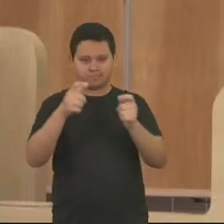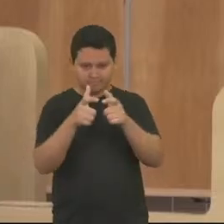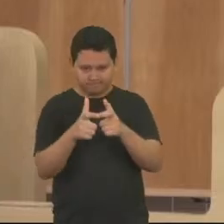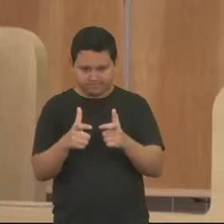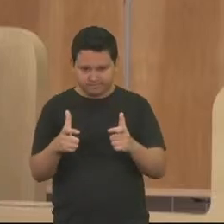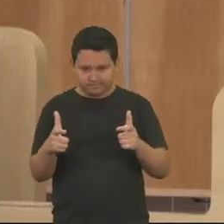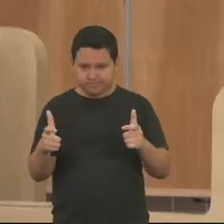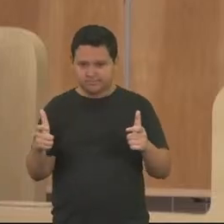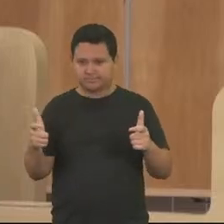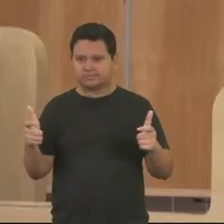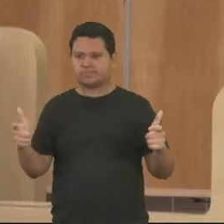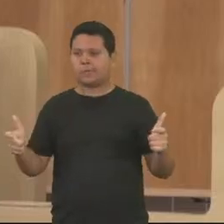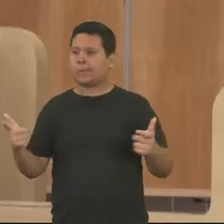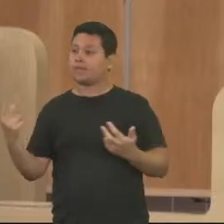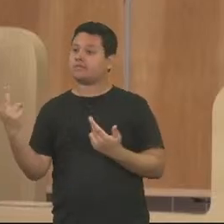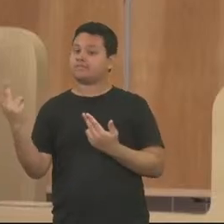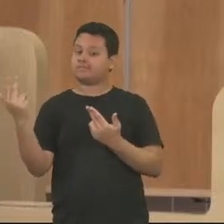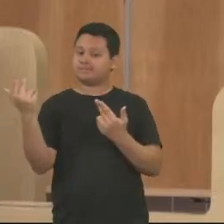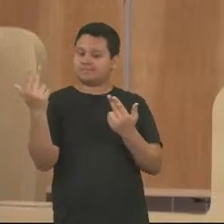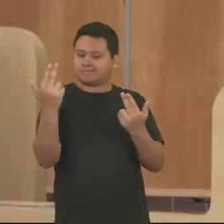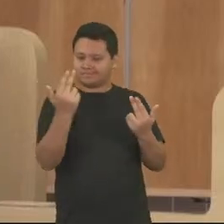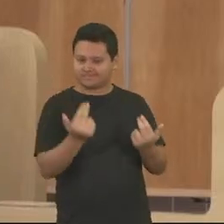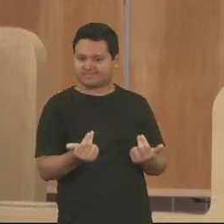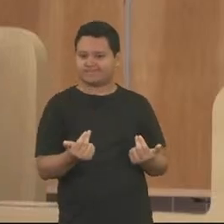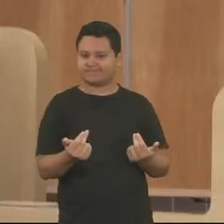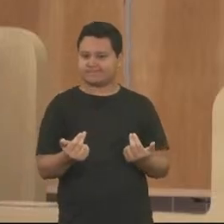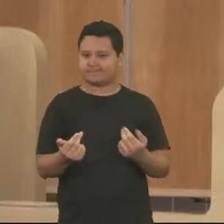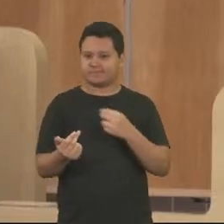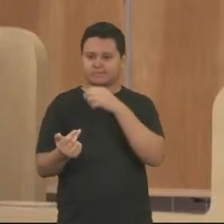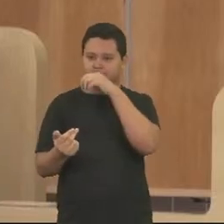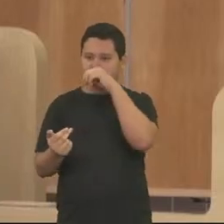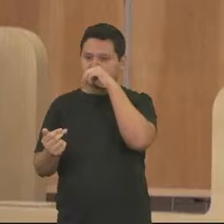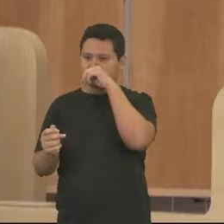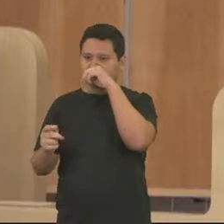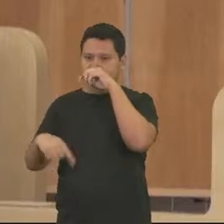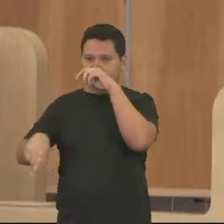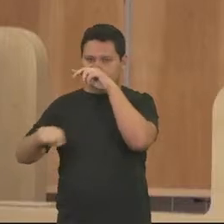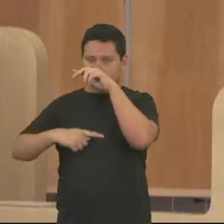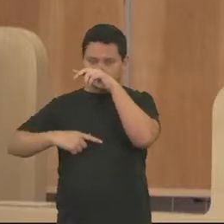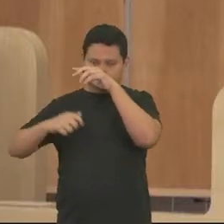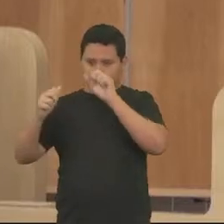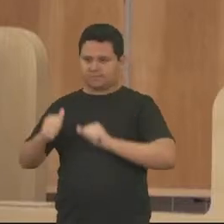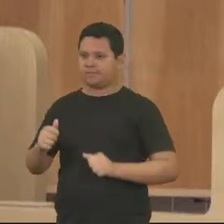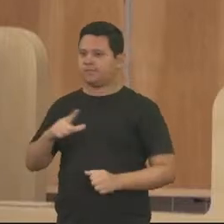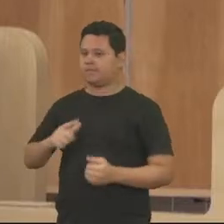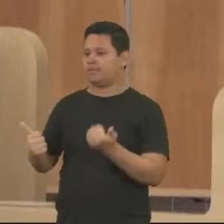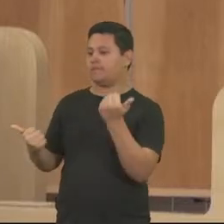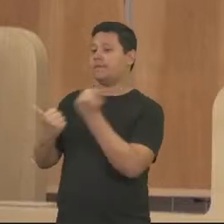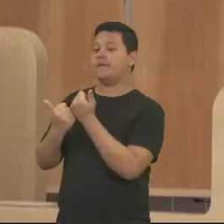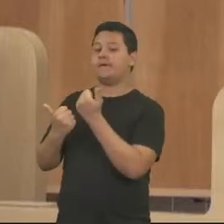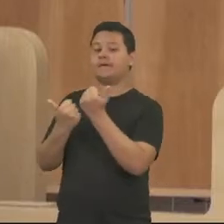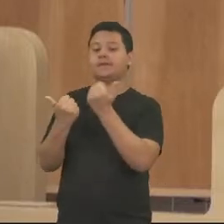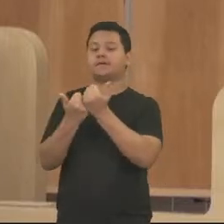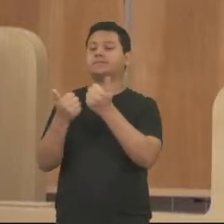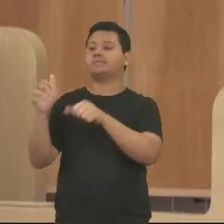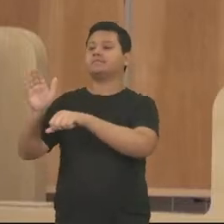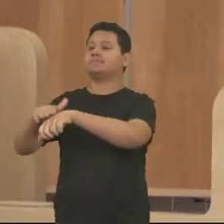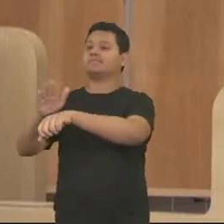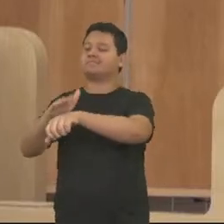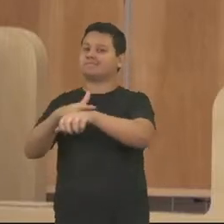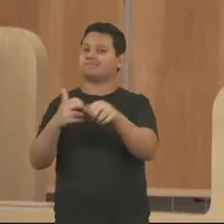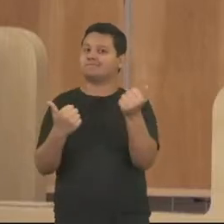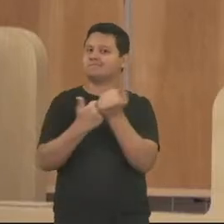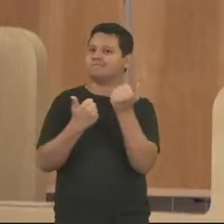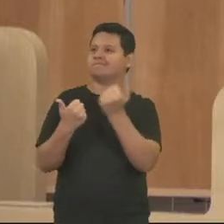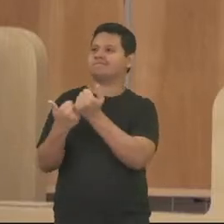amplie o efeito dessa legislação a ponto da gente buscar parceiros, da gente fazer